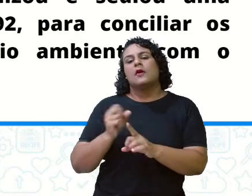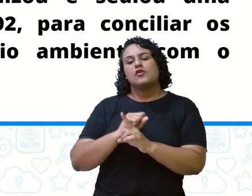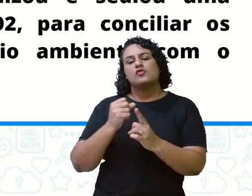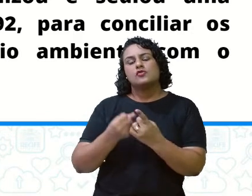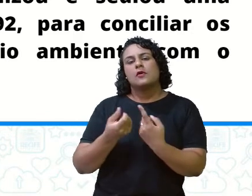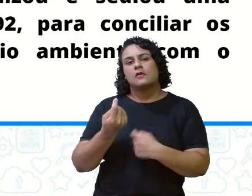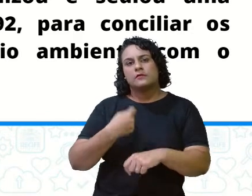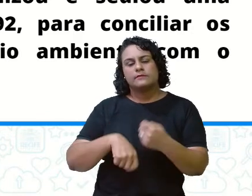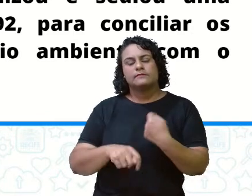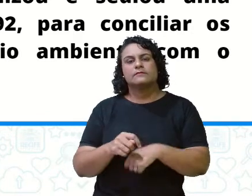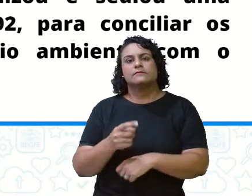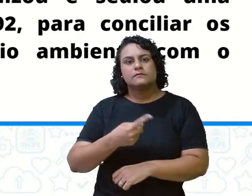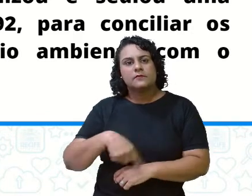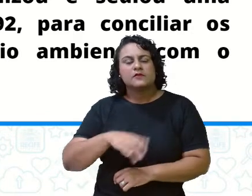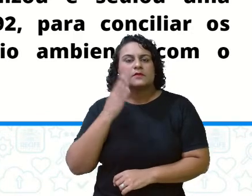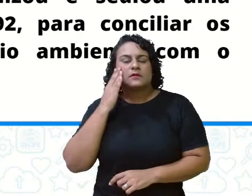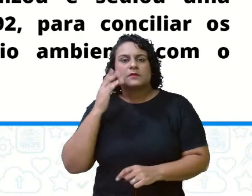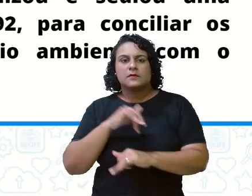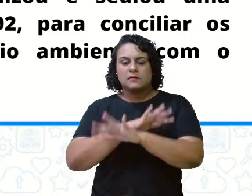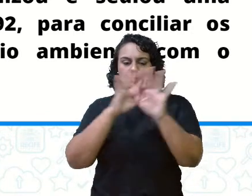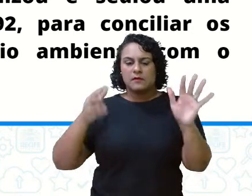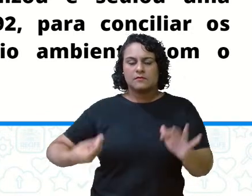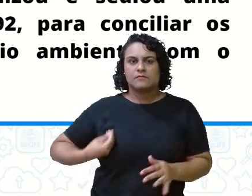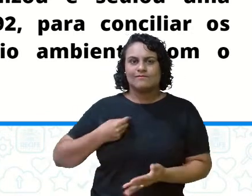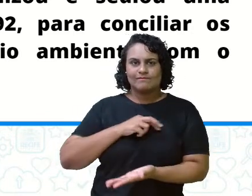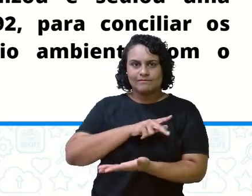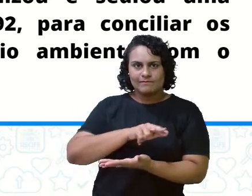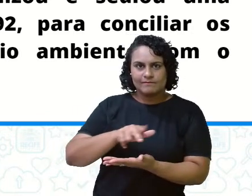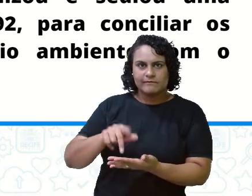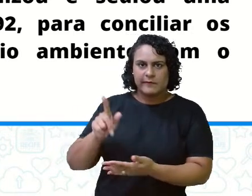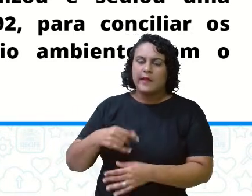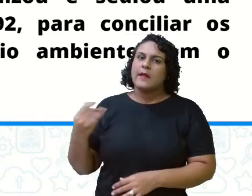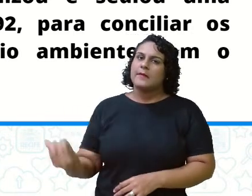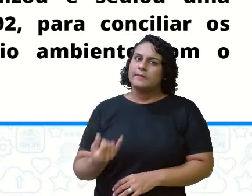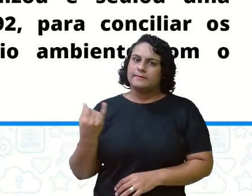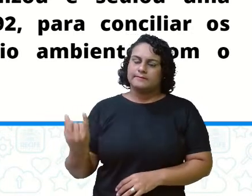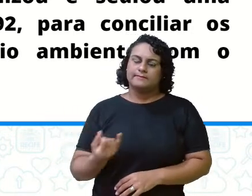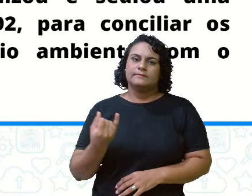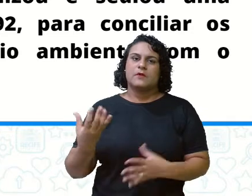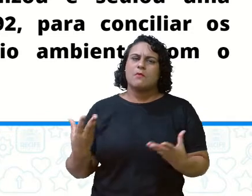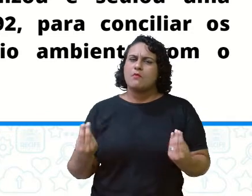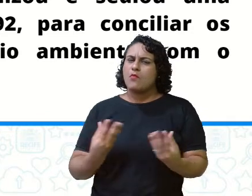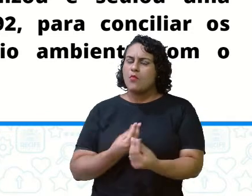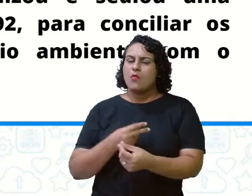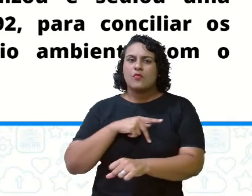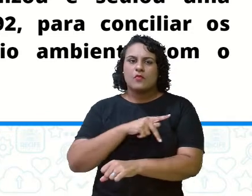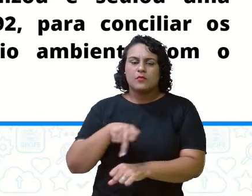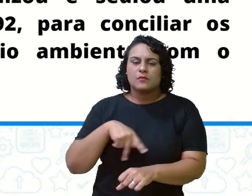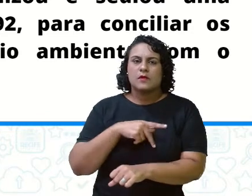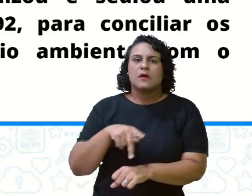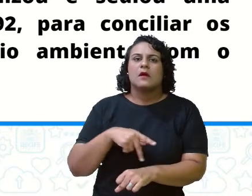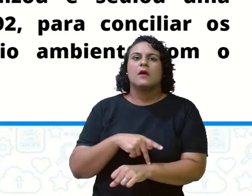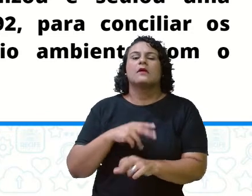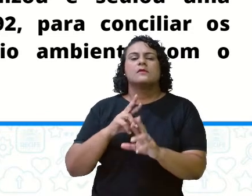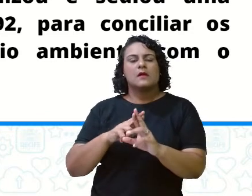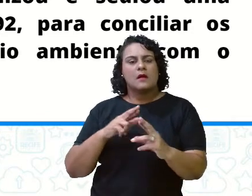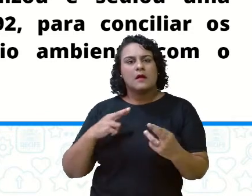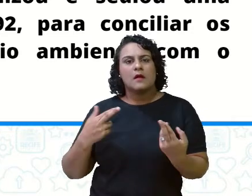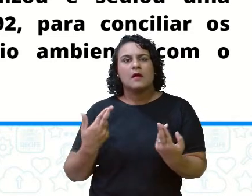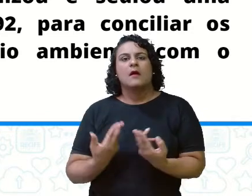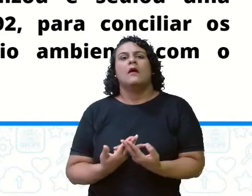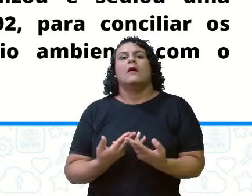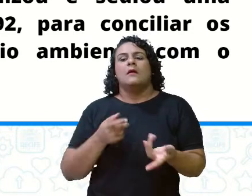vocês verem como essa questão da biodiversidade ela é importante. Muitos países se reúnem